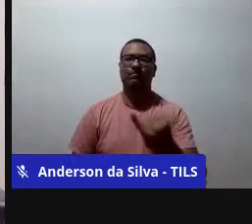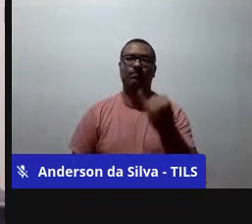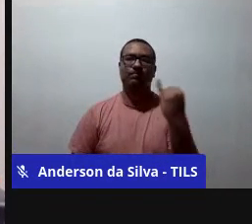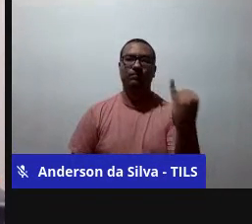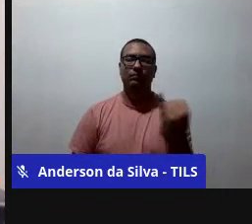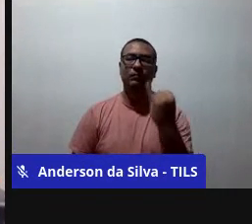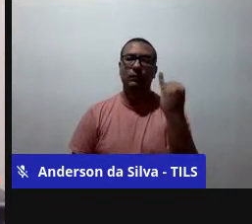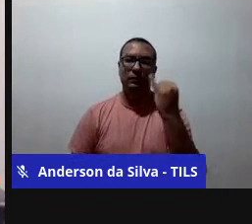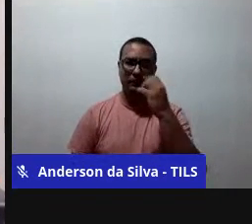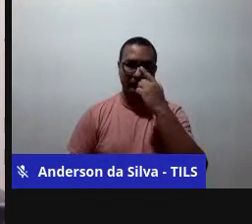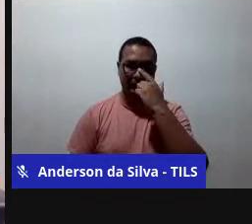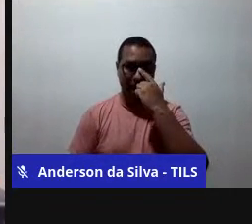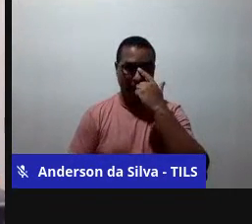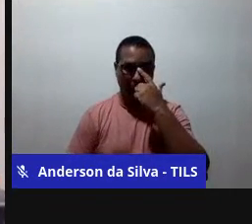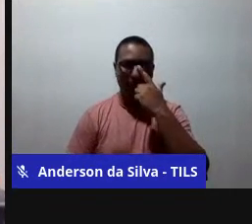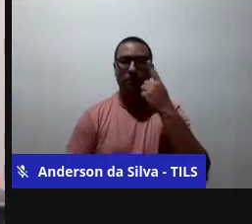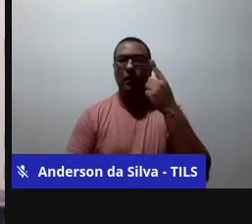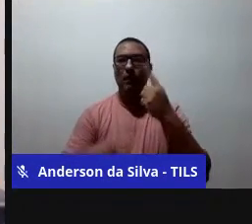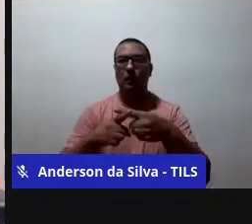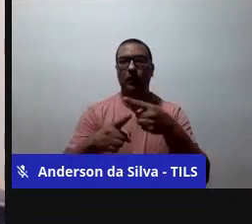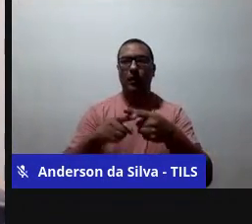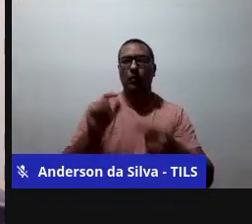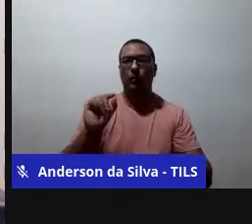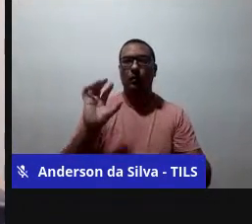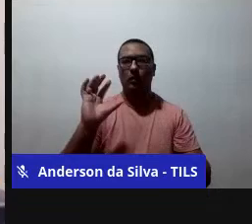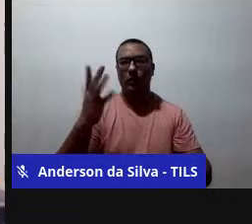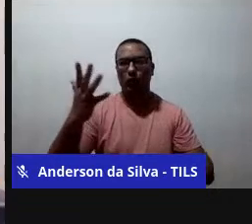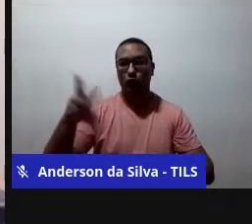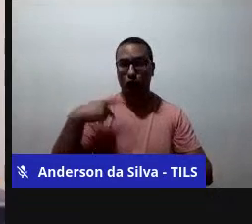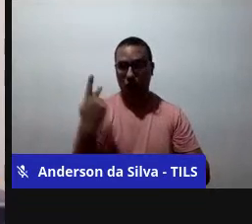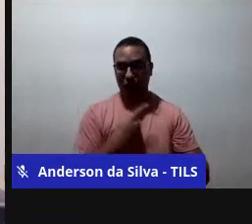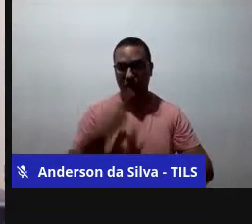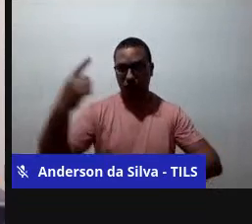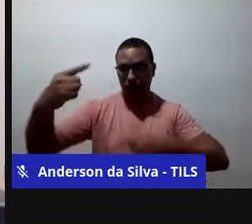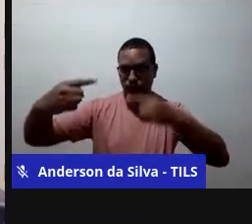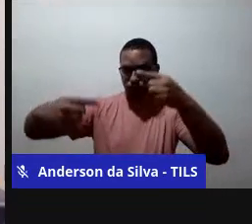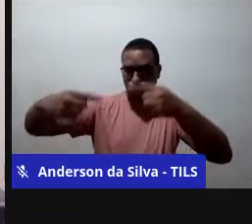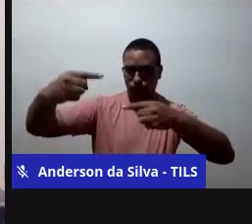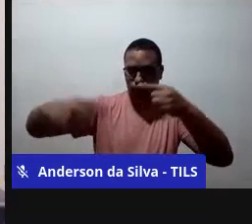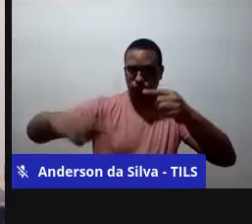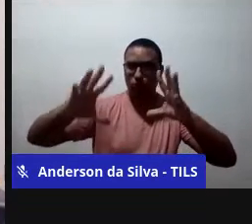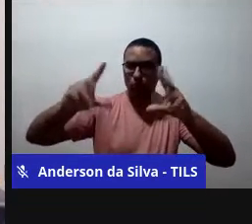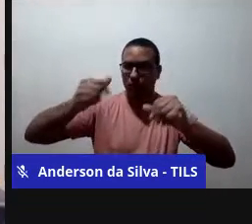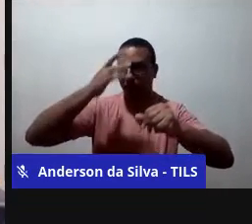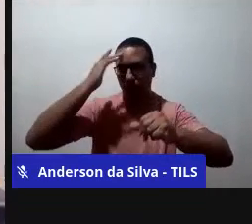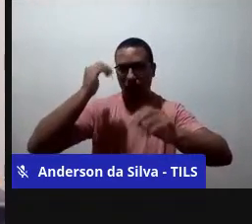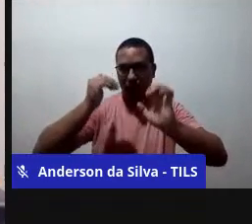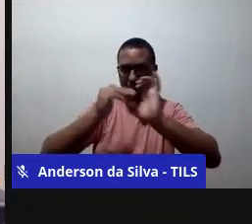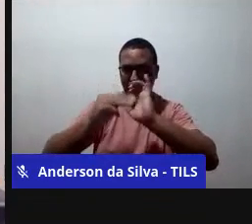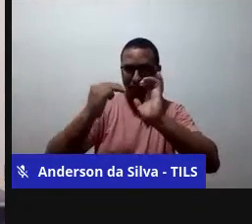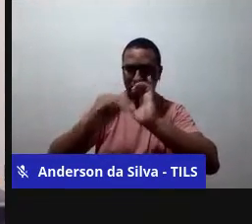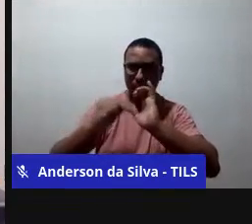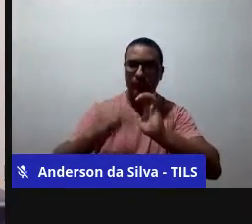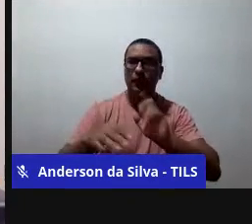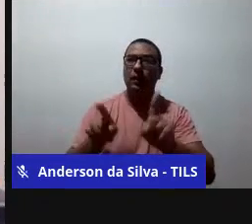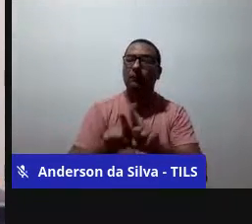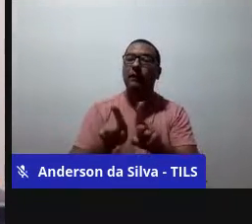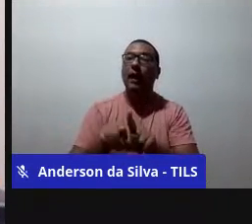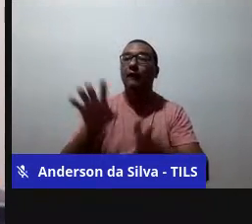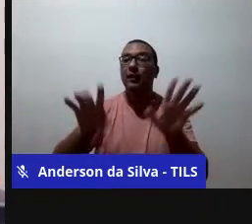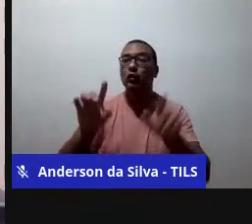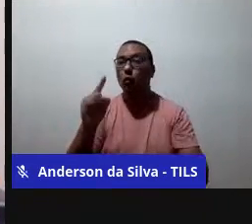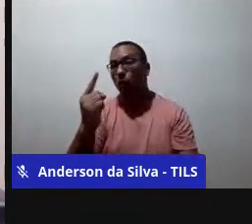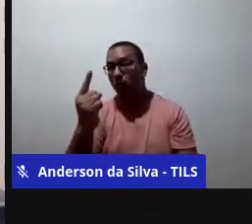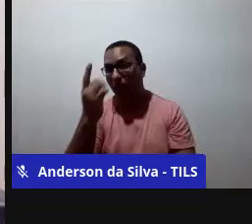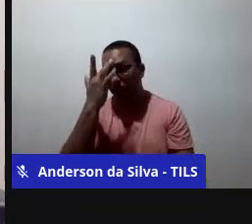Porque, de repente, dessa discussão que a gente está tendo aqui, das pessoas que estão aqui no chat agora, eu tenho uma pessoa que vai